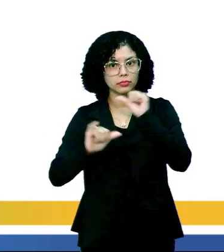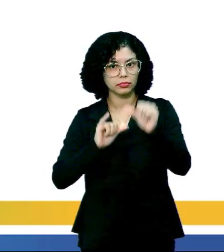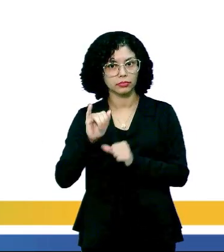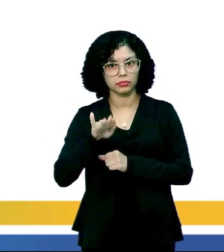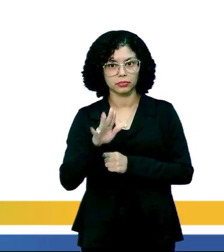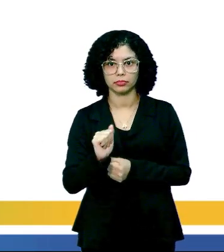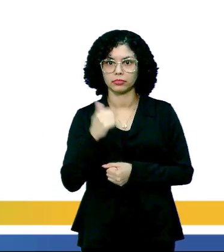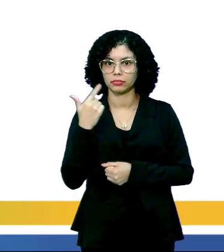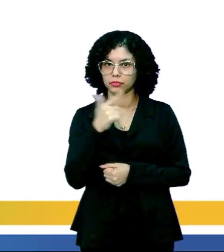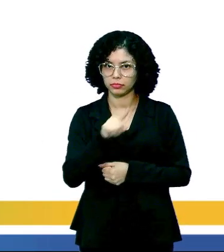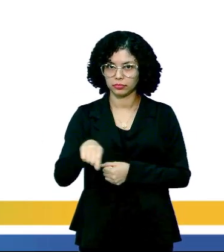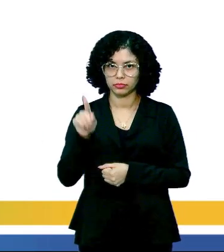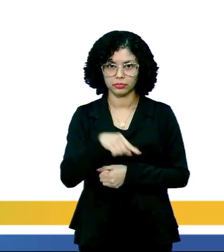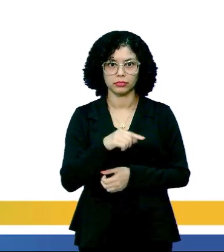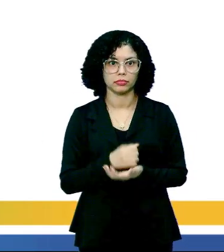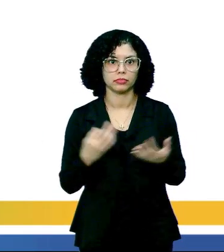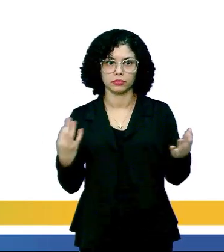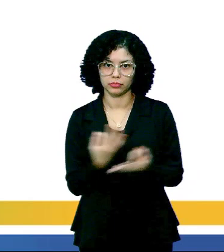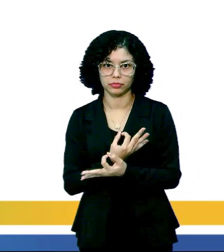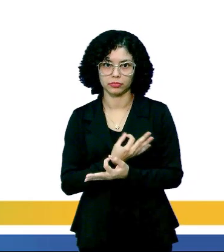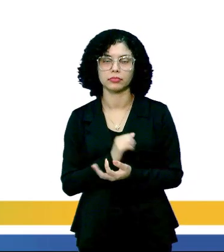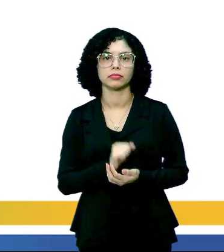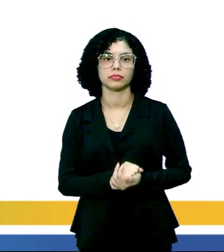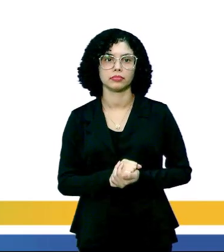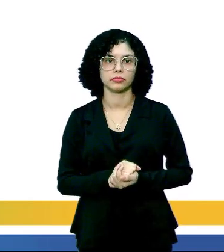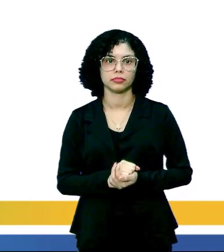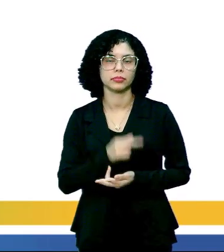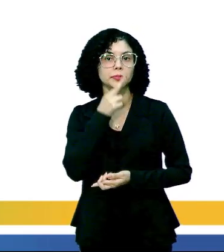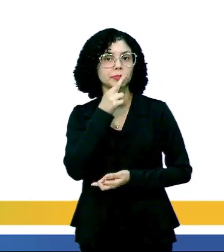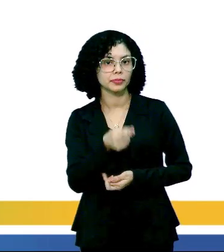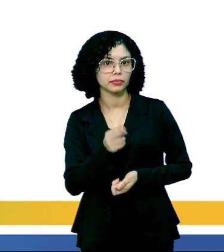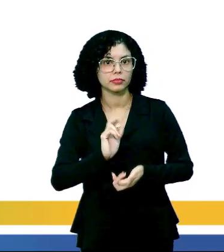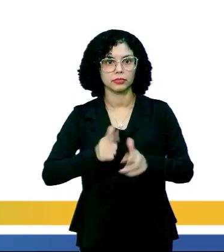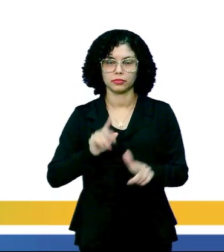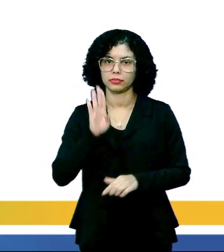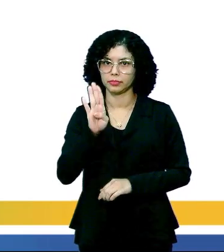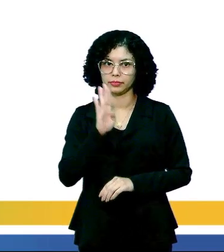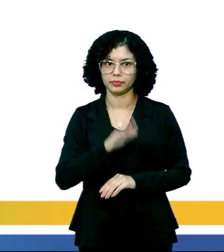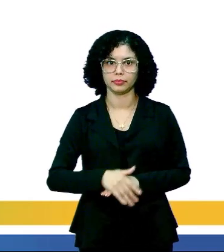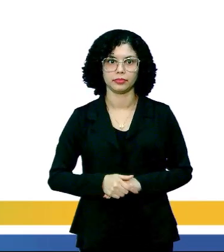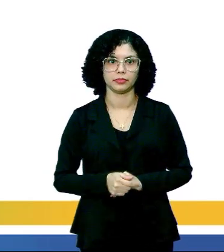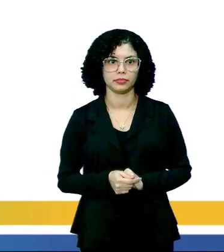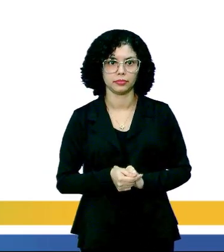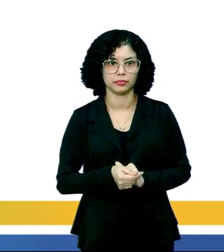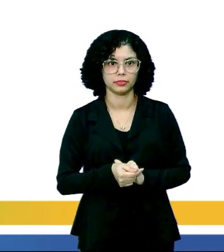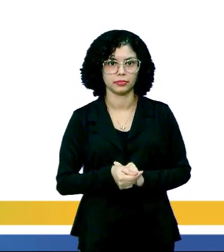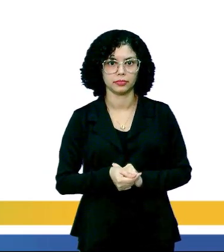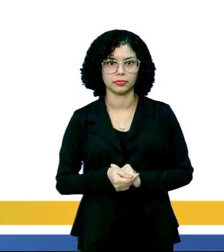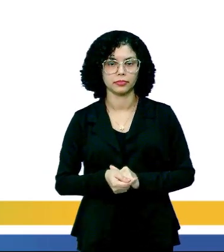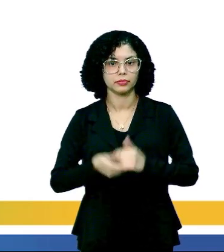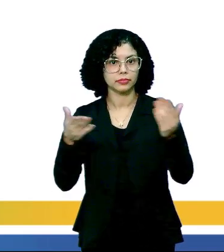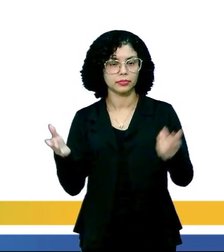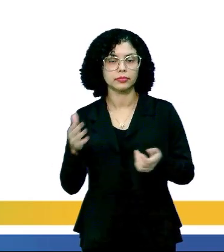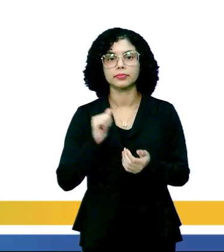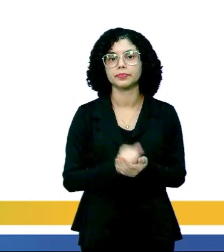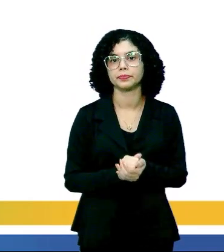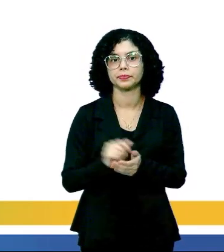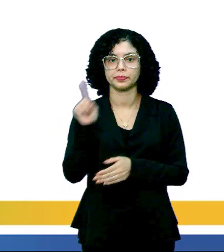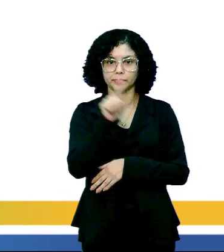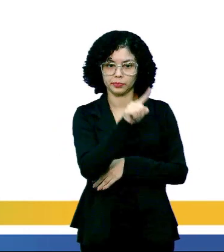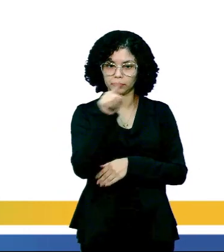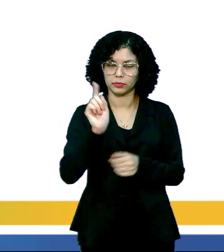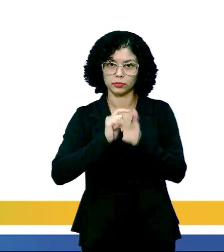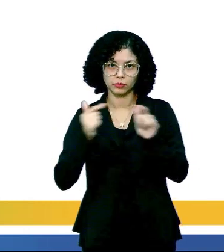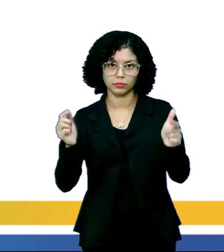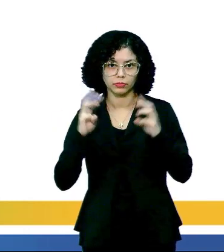a radiação gama tem carga neutra. Perfeito. Então tá aí, nosso gabarito, letra B. Olha só. As partículas alfa têm